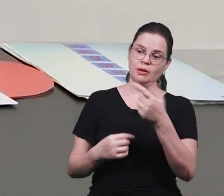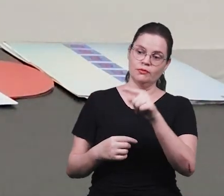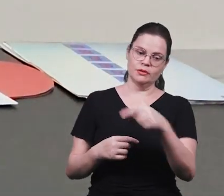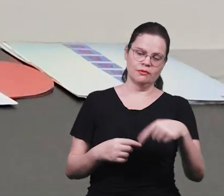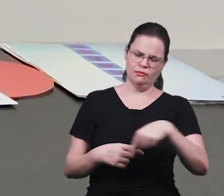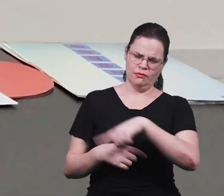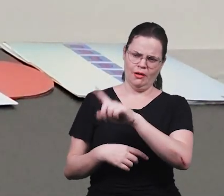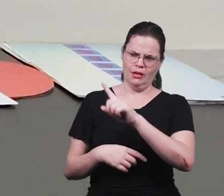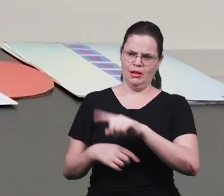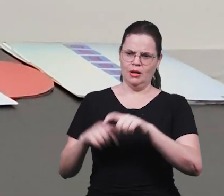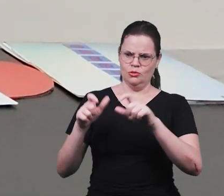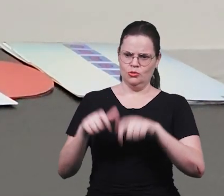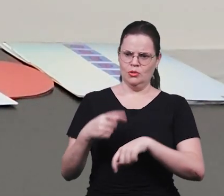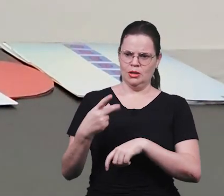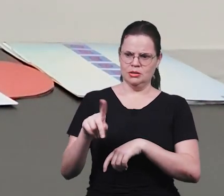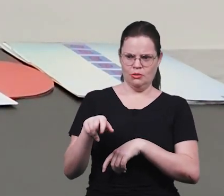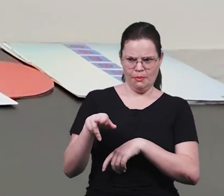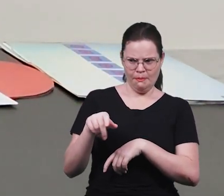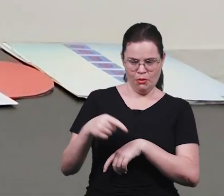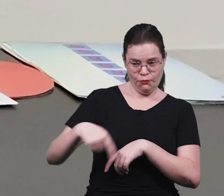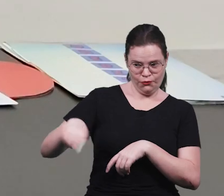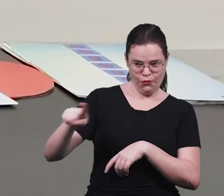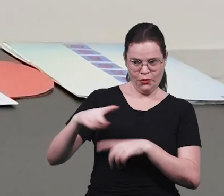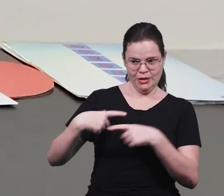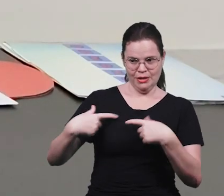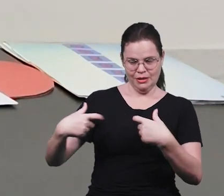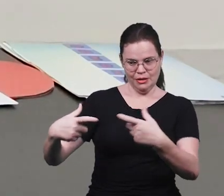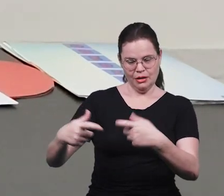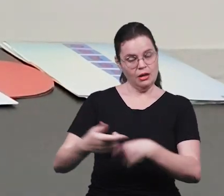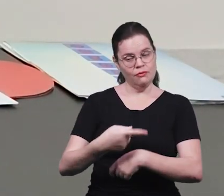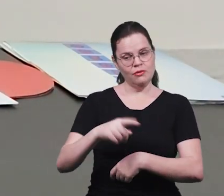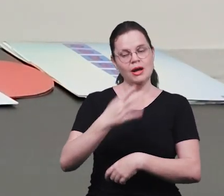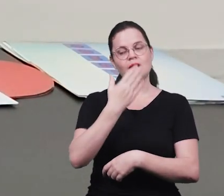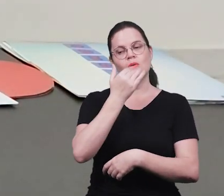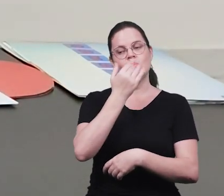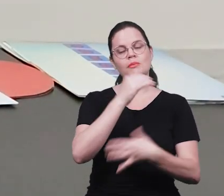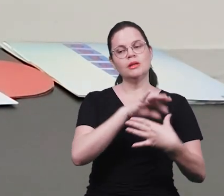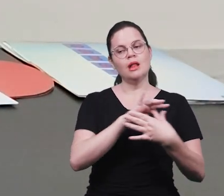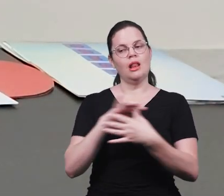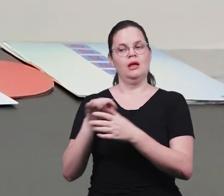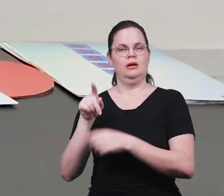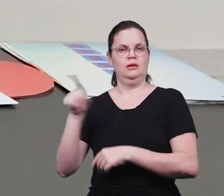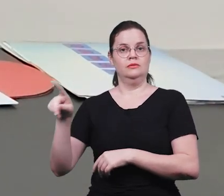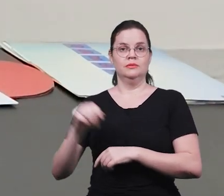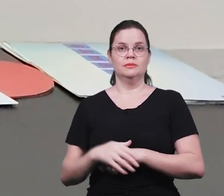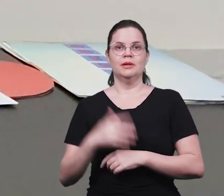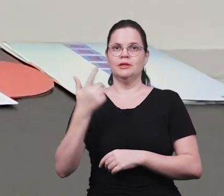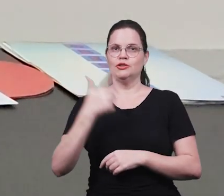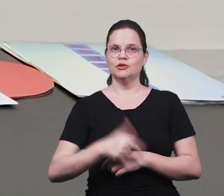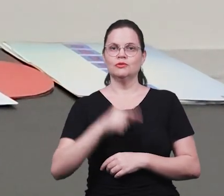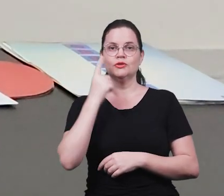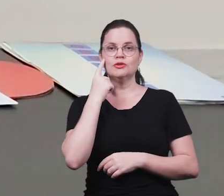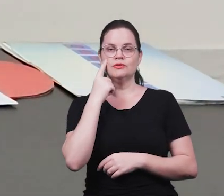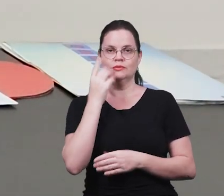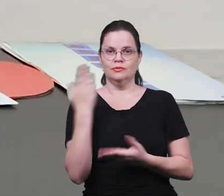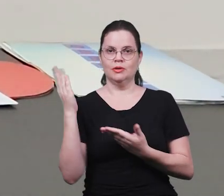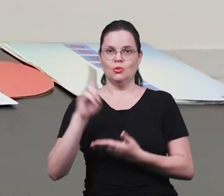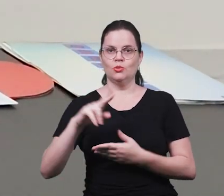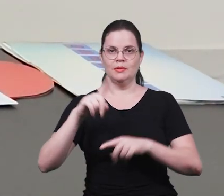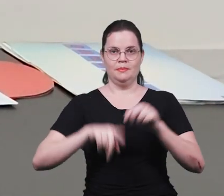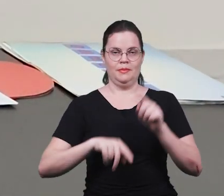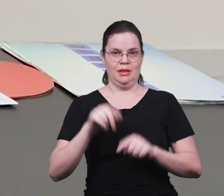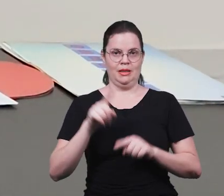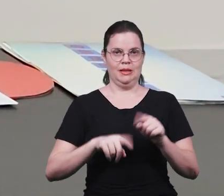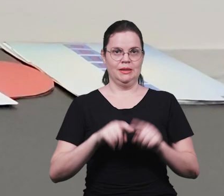vai lá levar alimento para os seus irmãos na guerra. E aí nós podemos mais uma vez utilizar